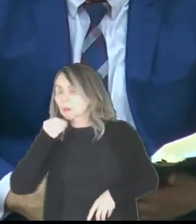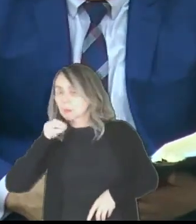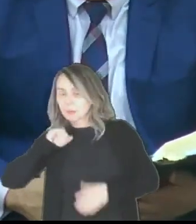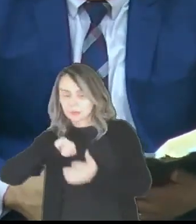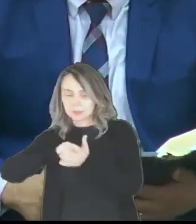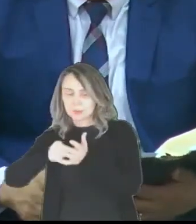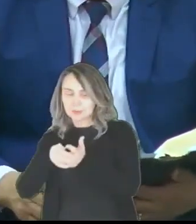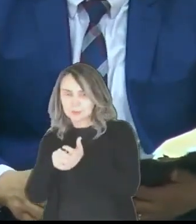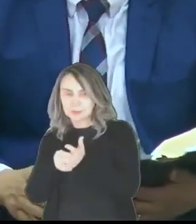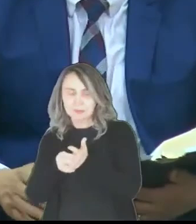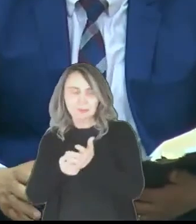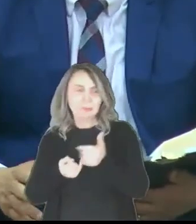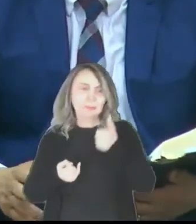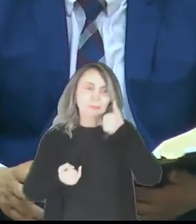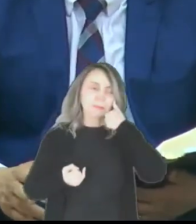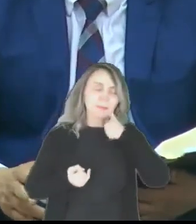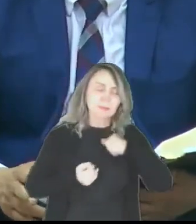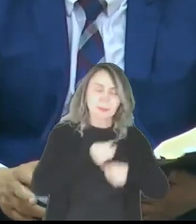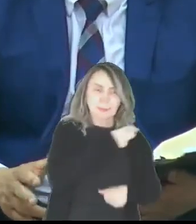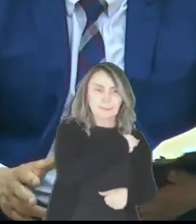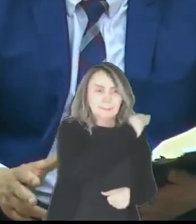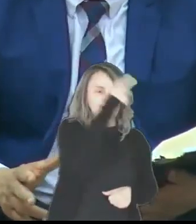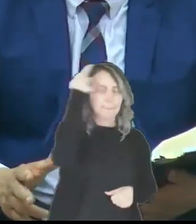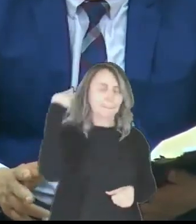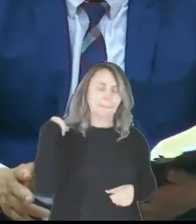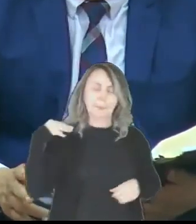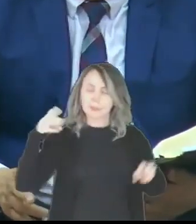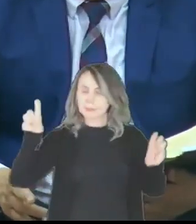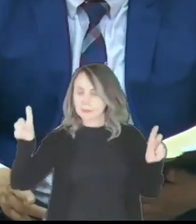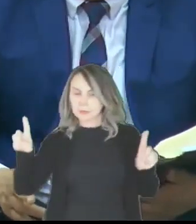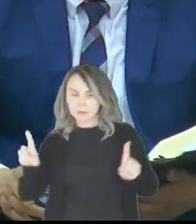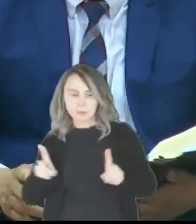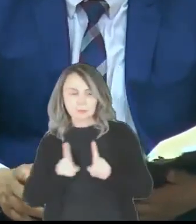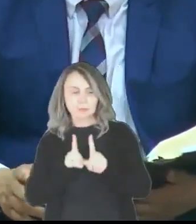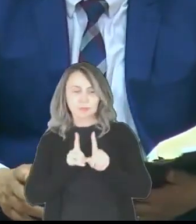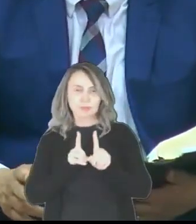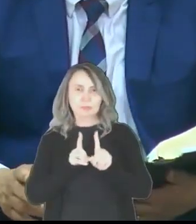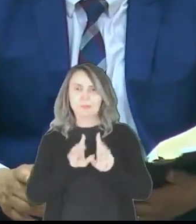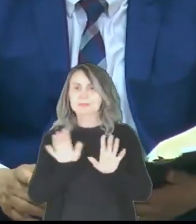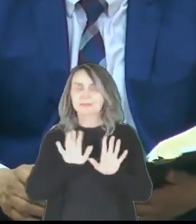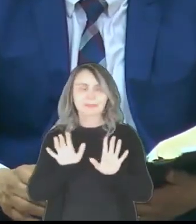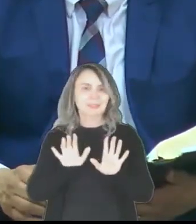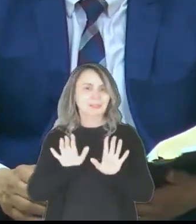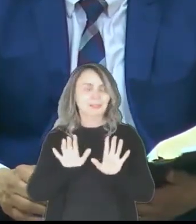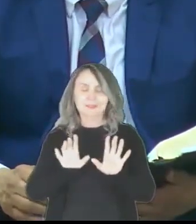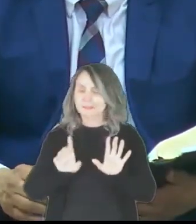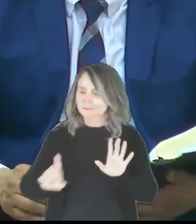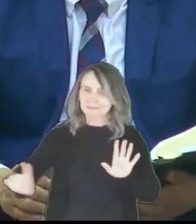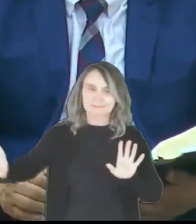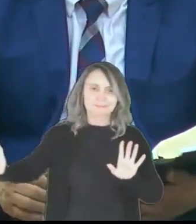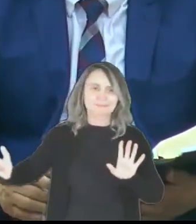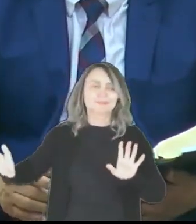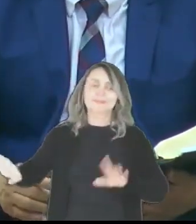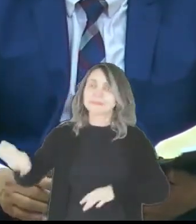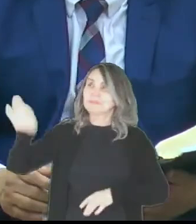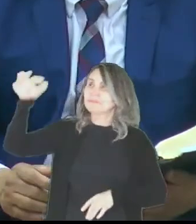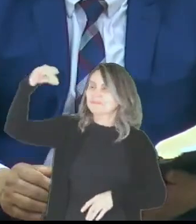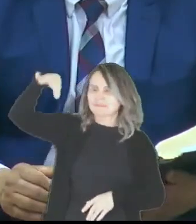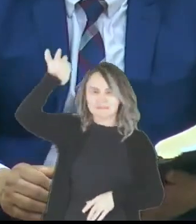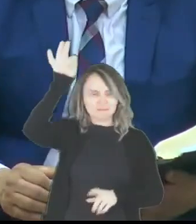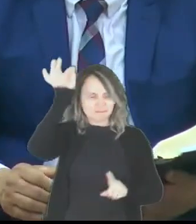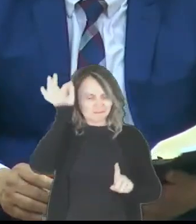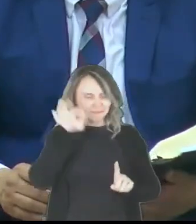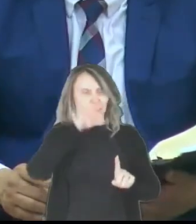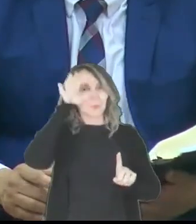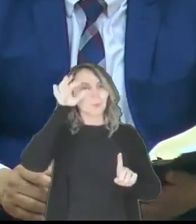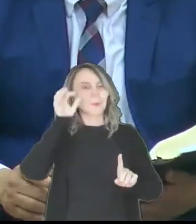Jesus foi gerado no ventre de Maria, Jesus foi trazido do céu pelo Espírito Santo. Louvado seja o nome